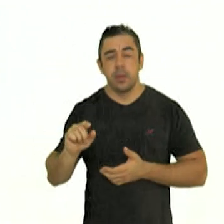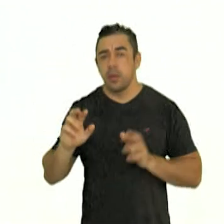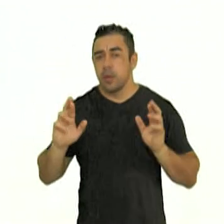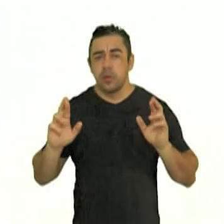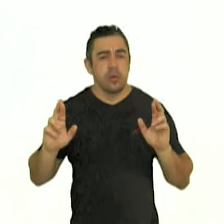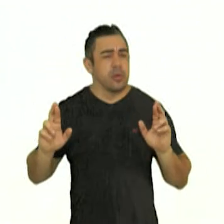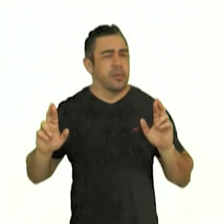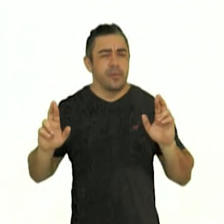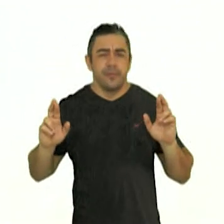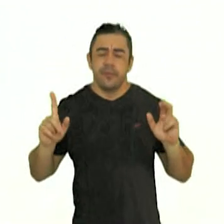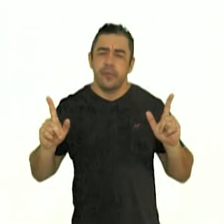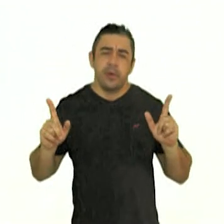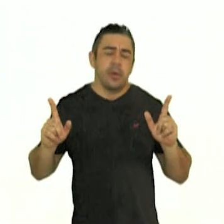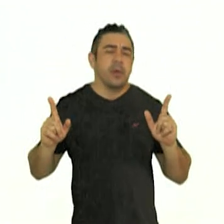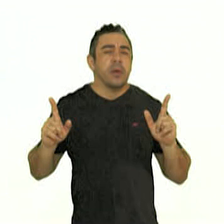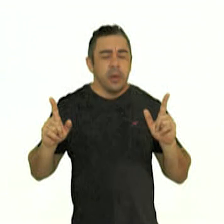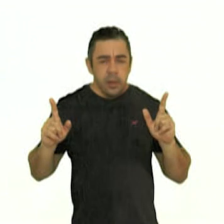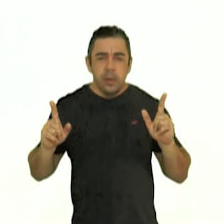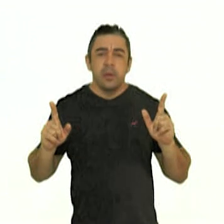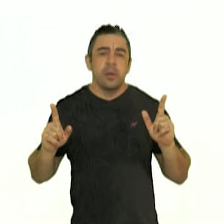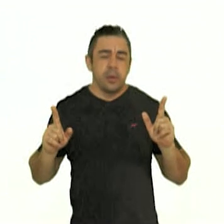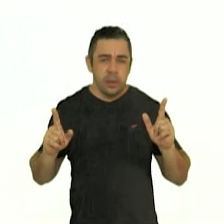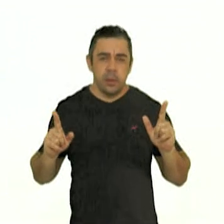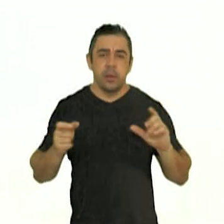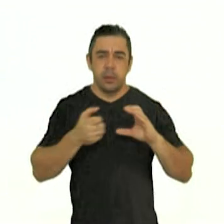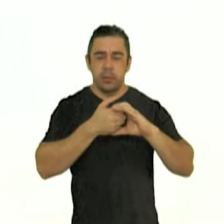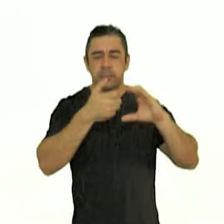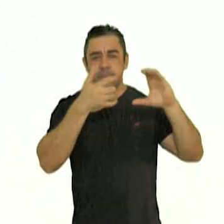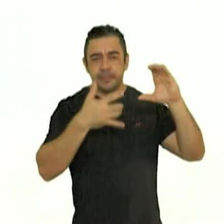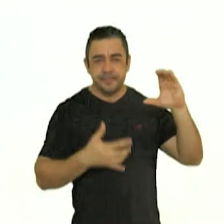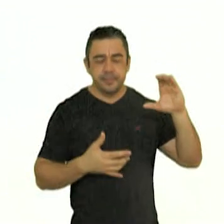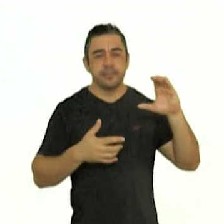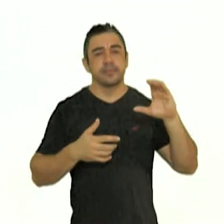completamente diferente, né, em vários aspectos, principalmente nessa